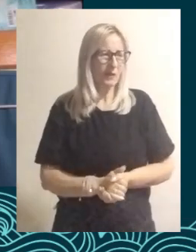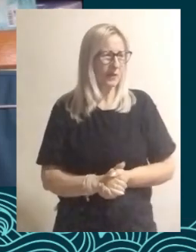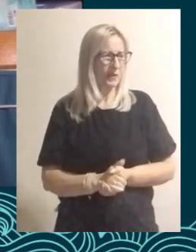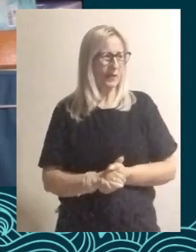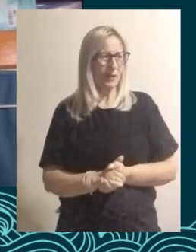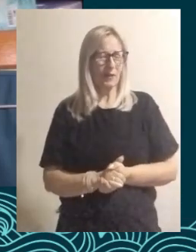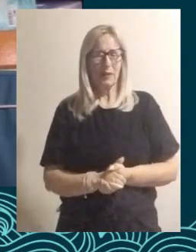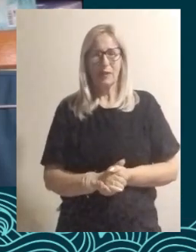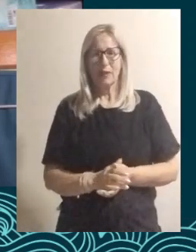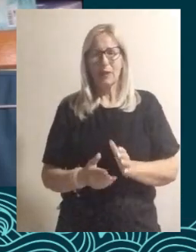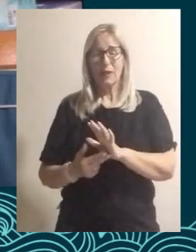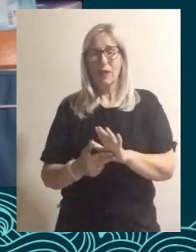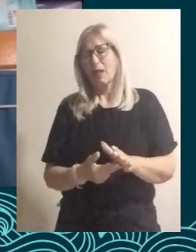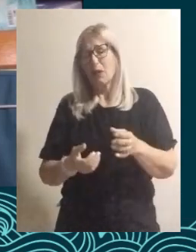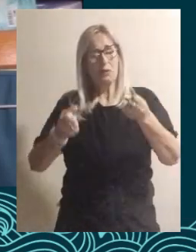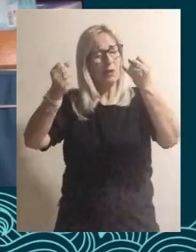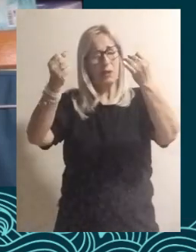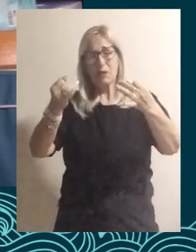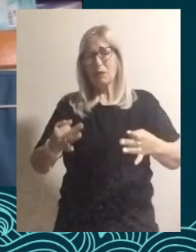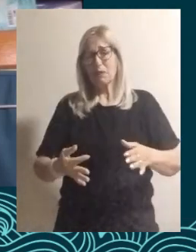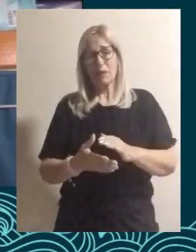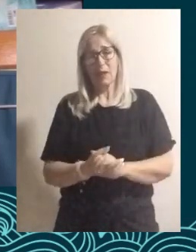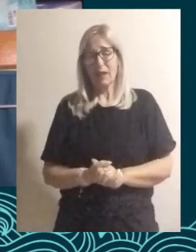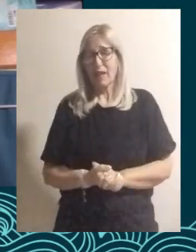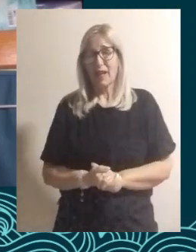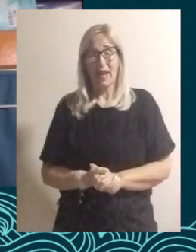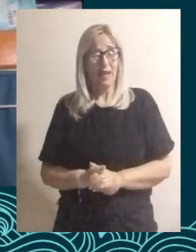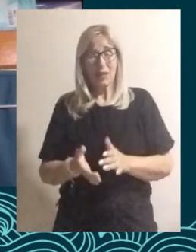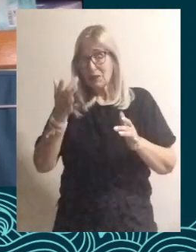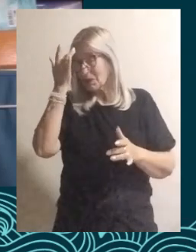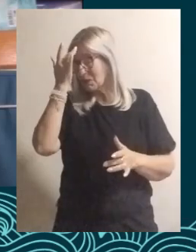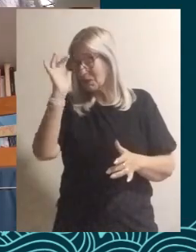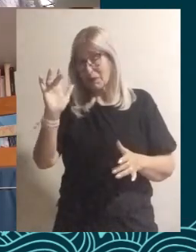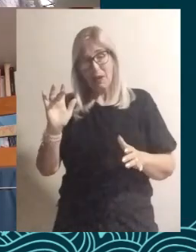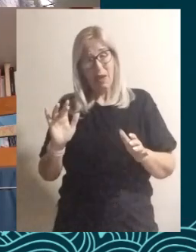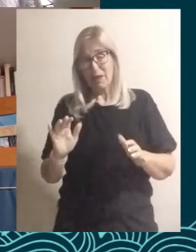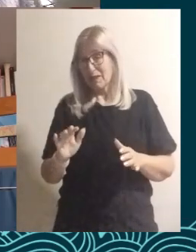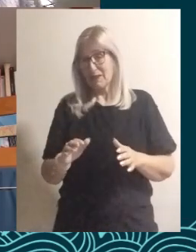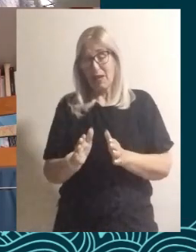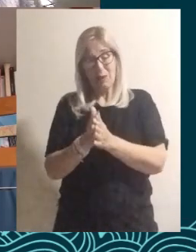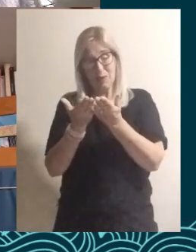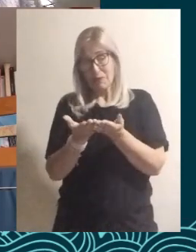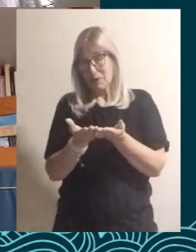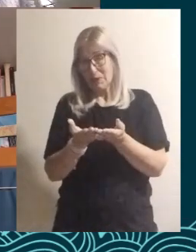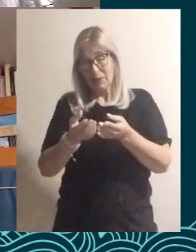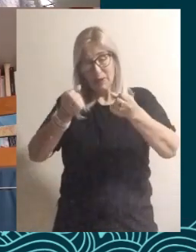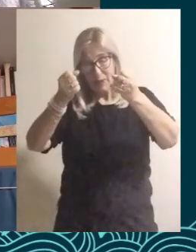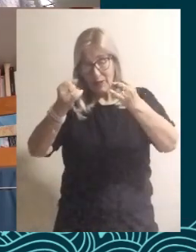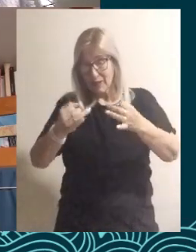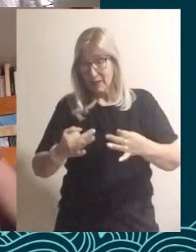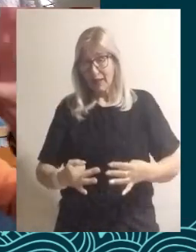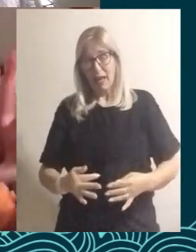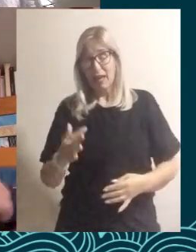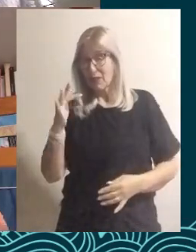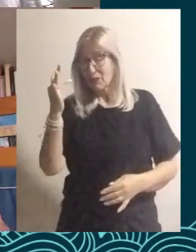encontros. E acho que tem alguma coisa que eu não sei explicar, talvez a Bíblia ou outros livros expliquem